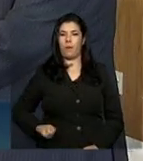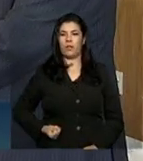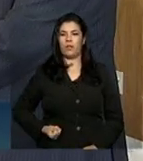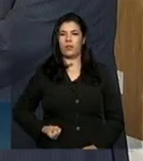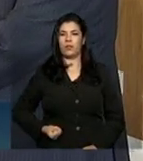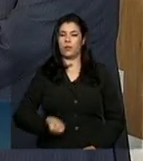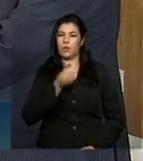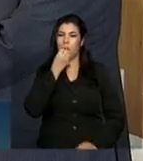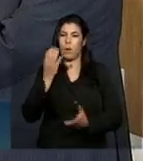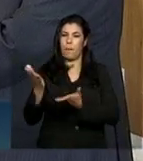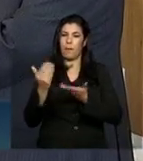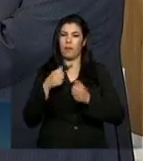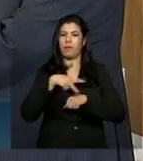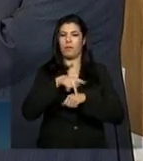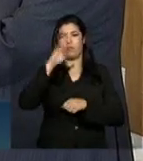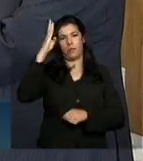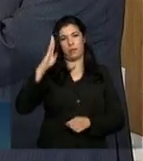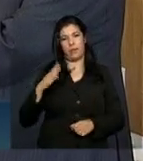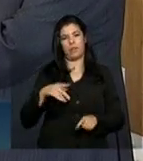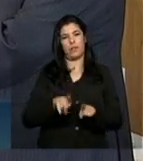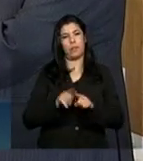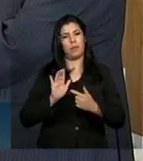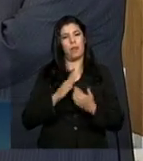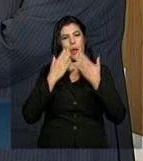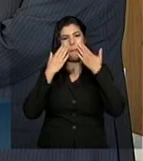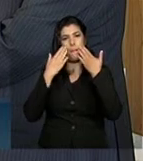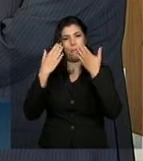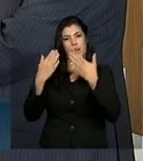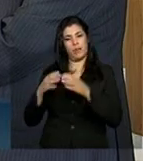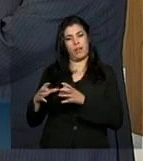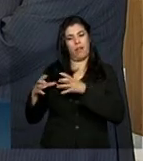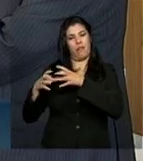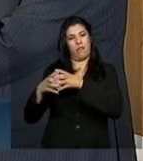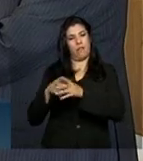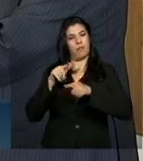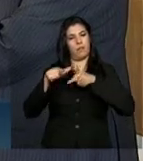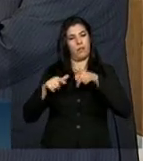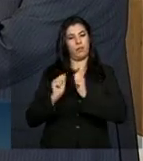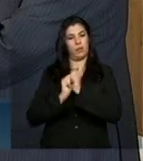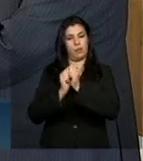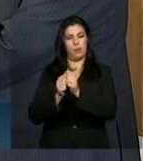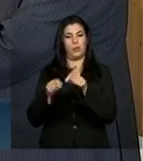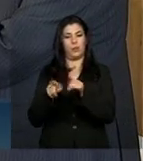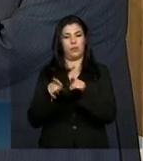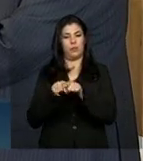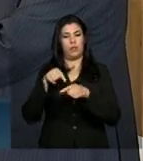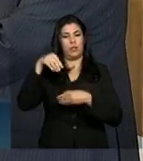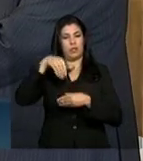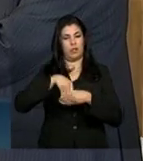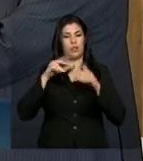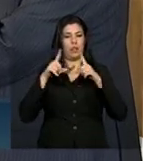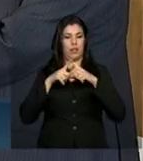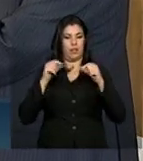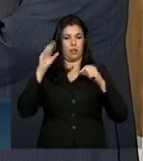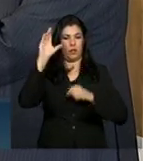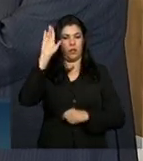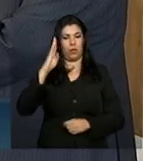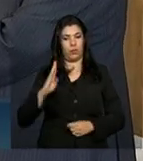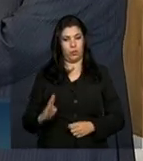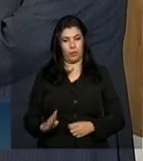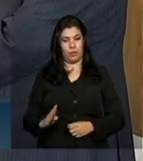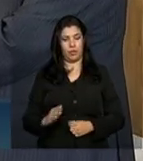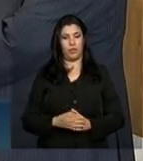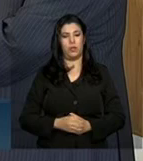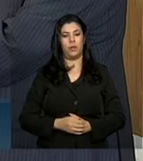país. O embaixador, então, apresenta a equipe que vai atuar com ele aqui no Brasil. O embaixador